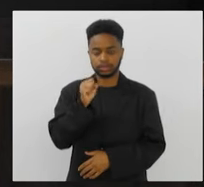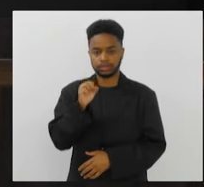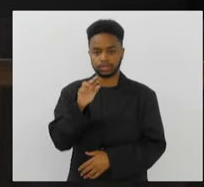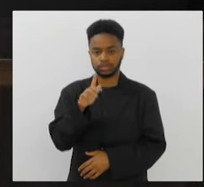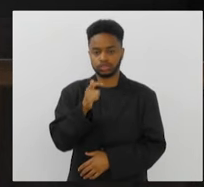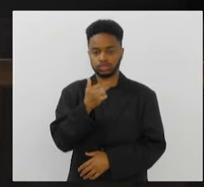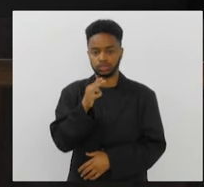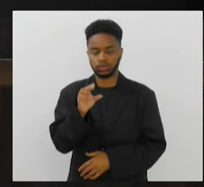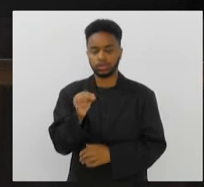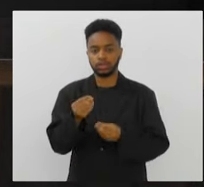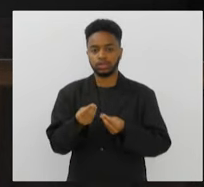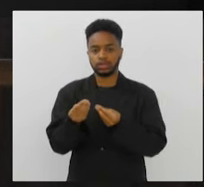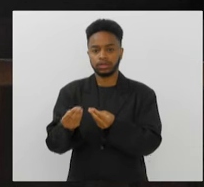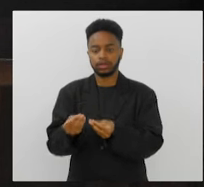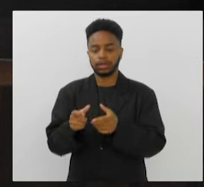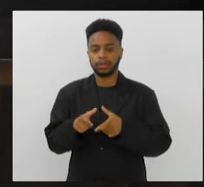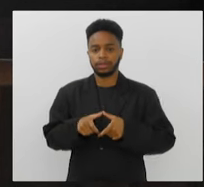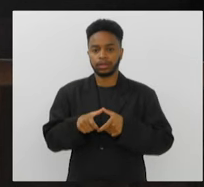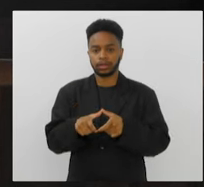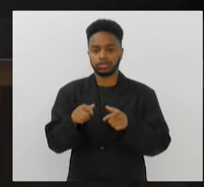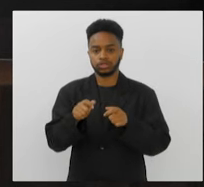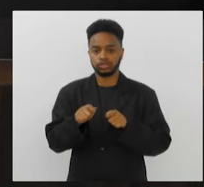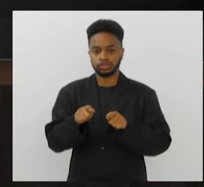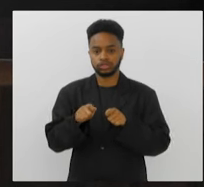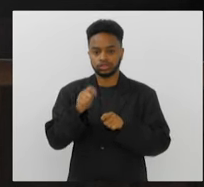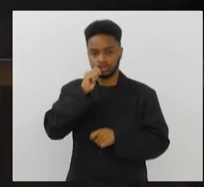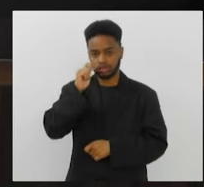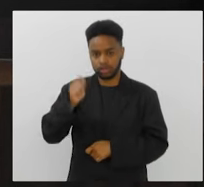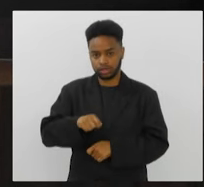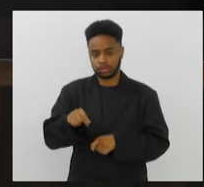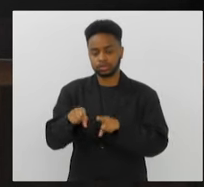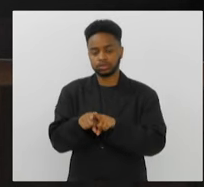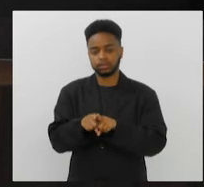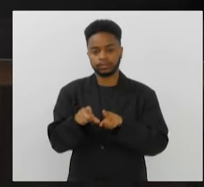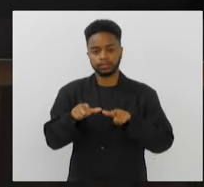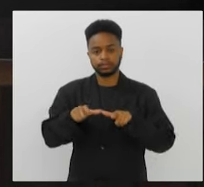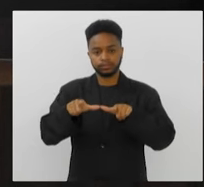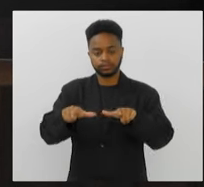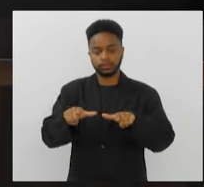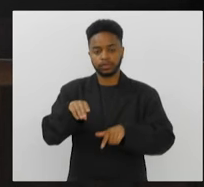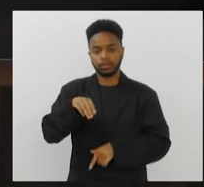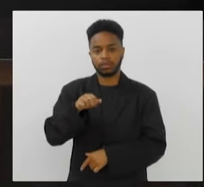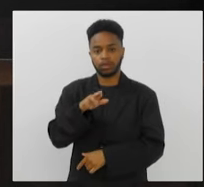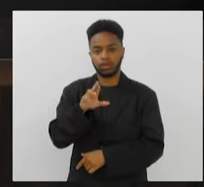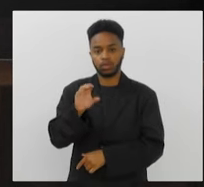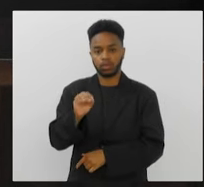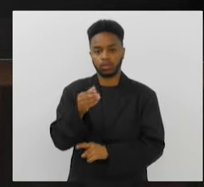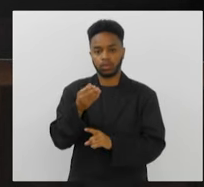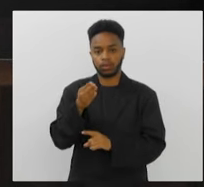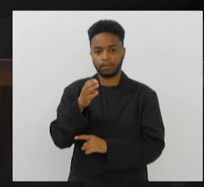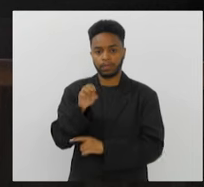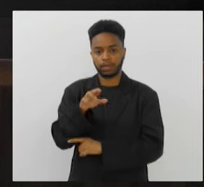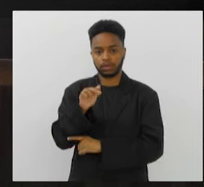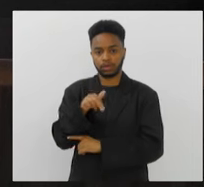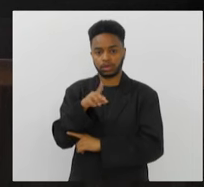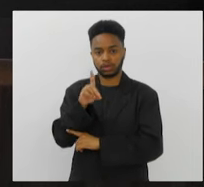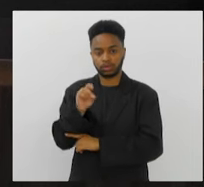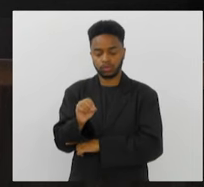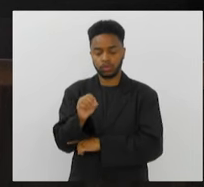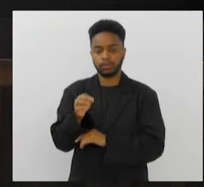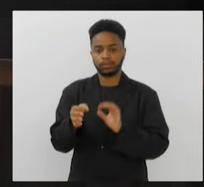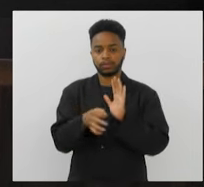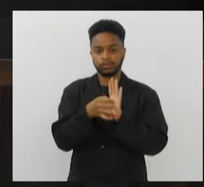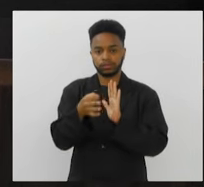que concede a medalha Tiradentes e o respectivo diploma ao excelentíssimo senhor Mauro Bernardo dos Santos. Parecer da Comissão de